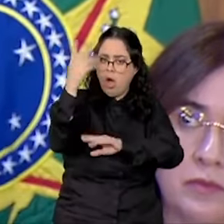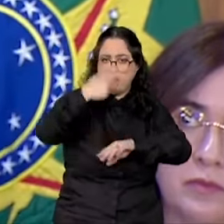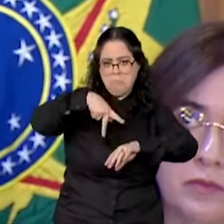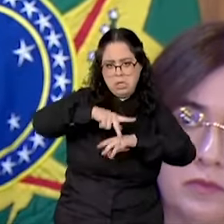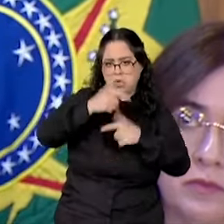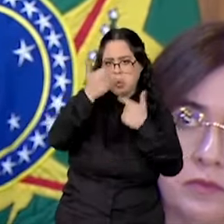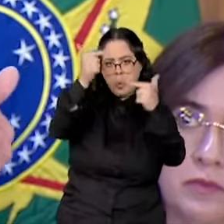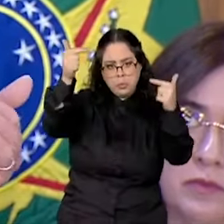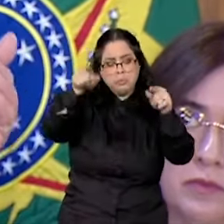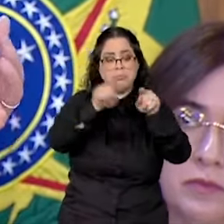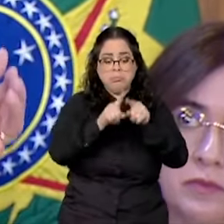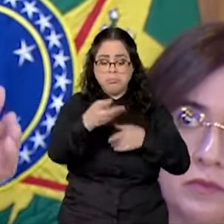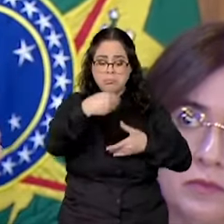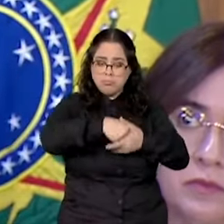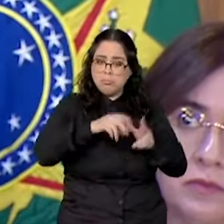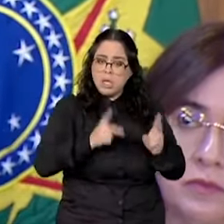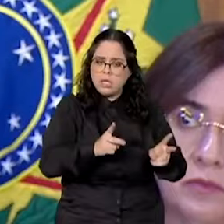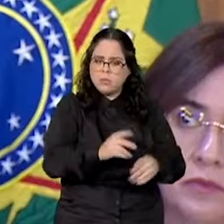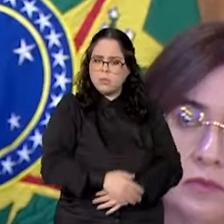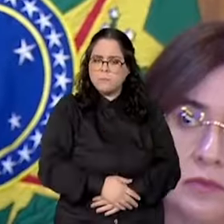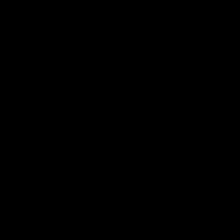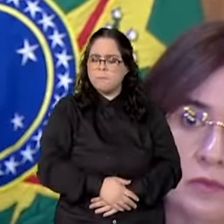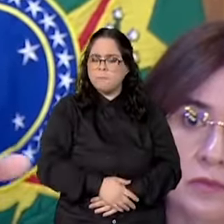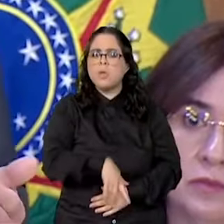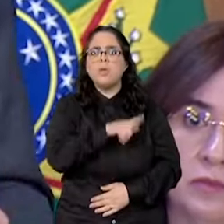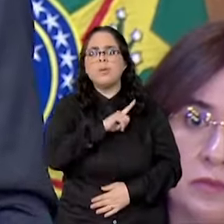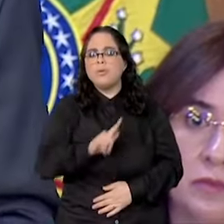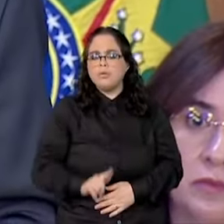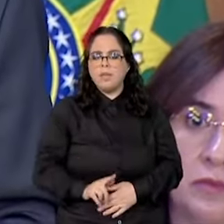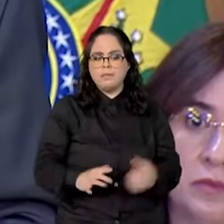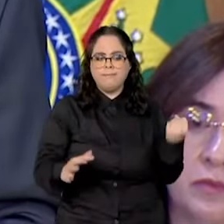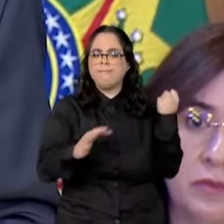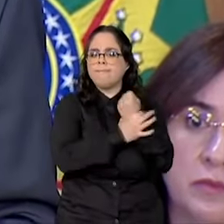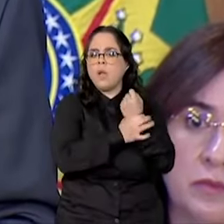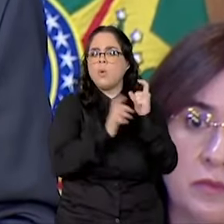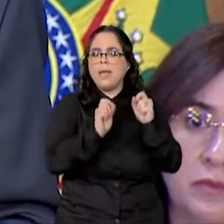dentro. E o que é que cabe ao Estado garantir? Condições.